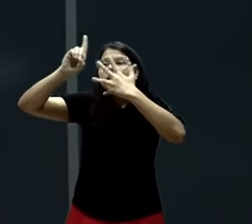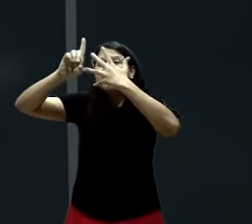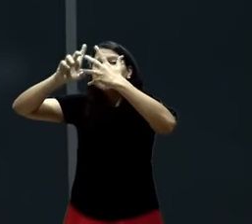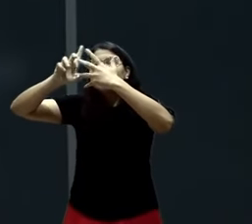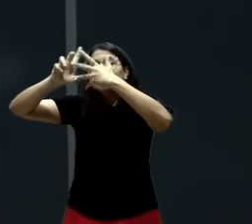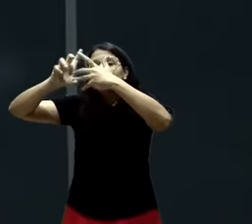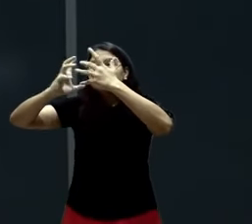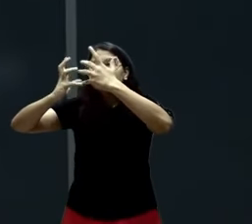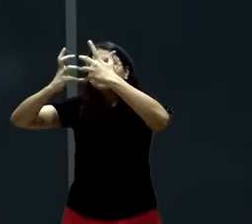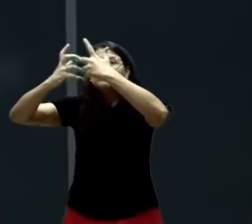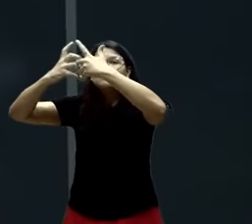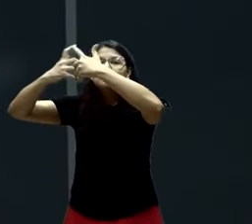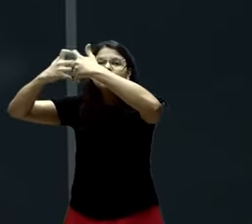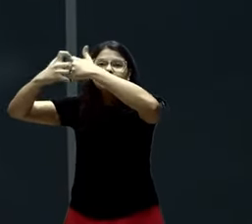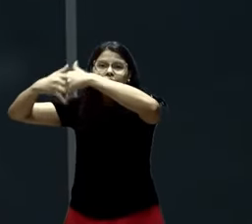são maiores.